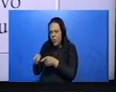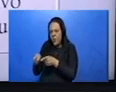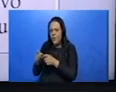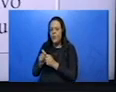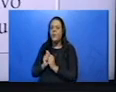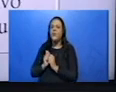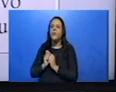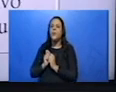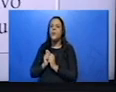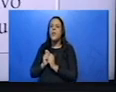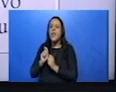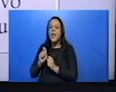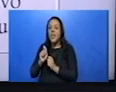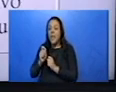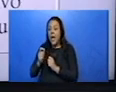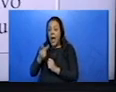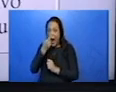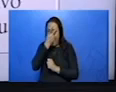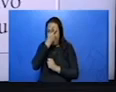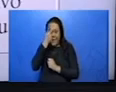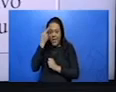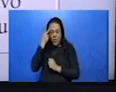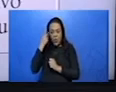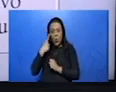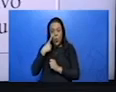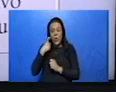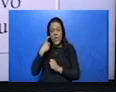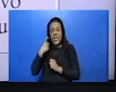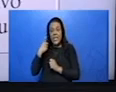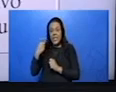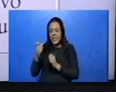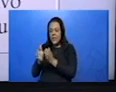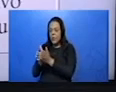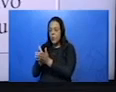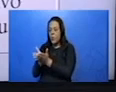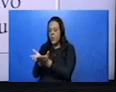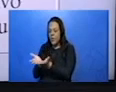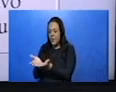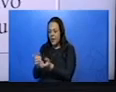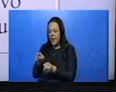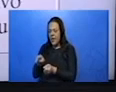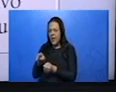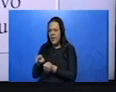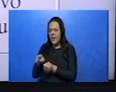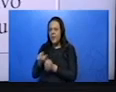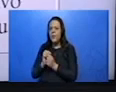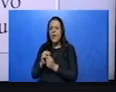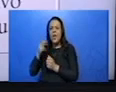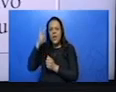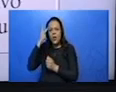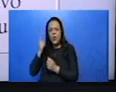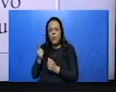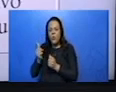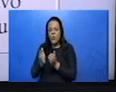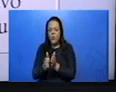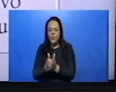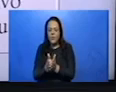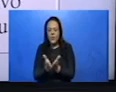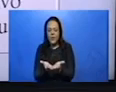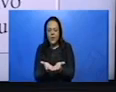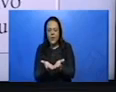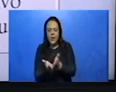serve para despertar o interesse do leitor. Então, a sinopse muitas vezes é o que mais comum fica na quarta capa, é a